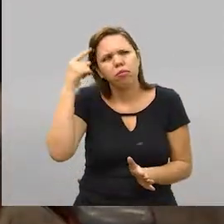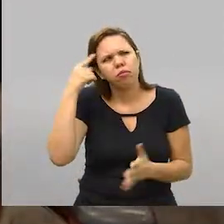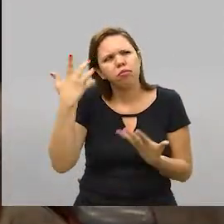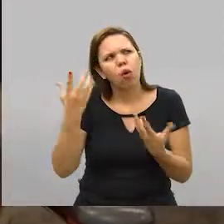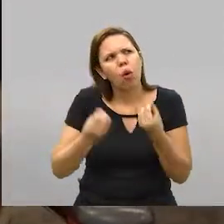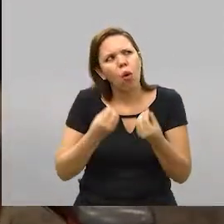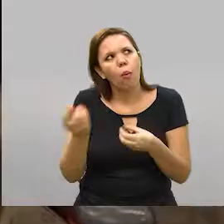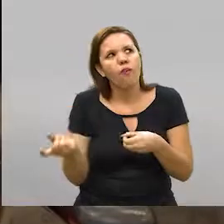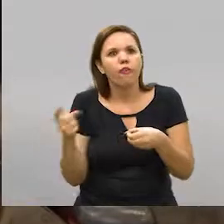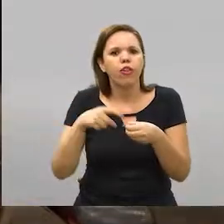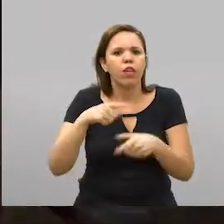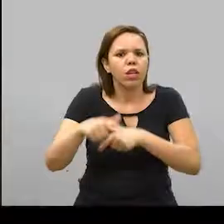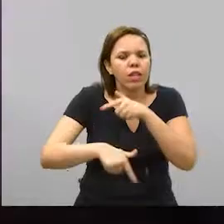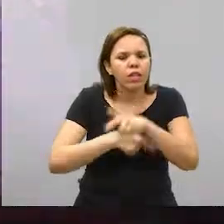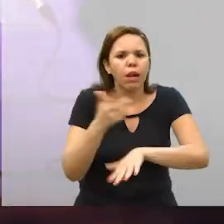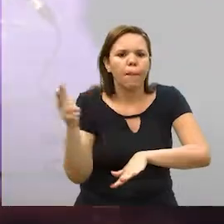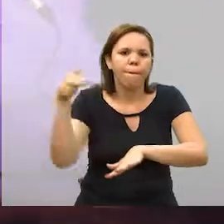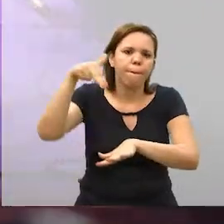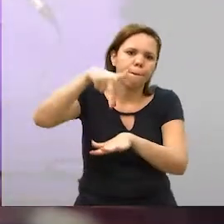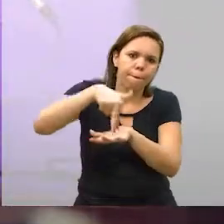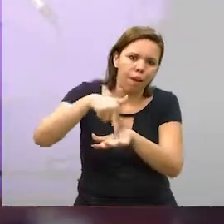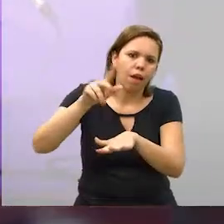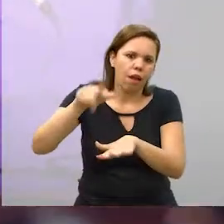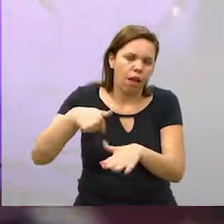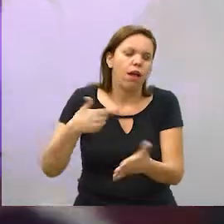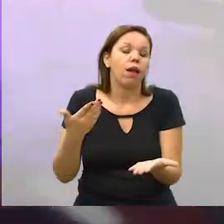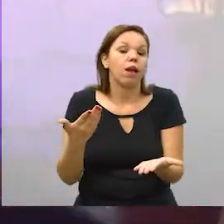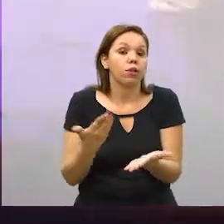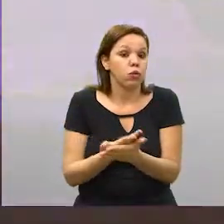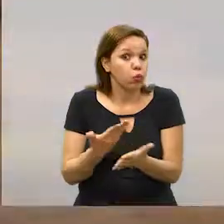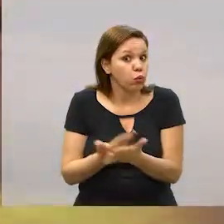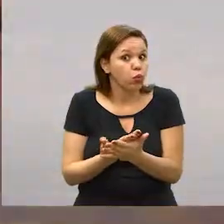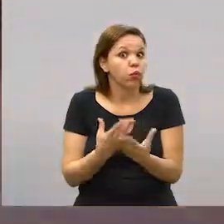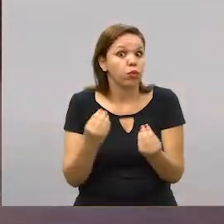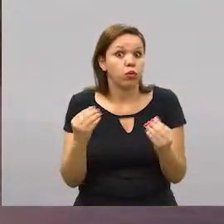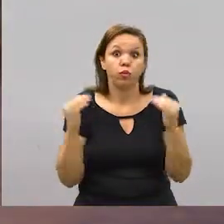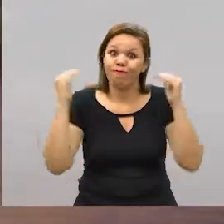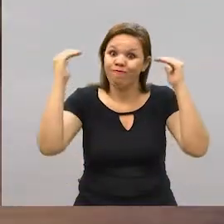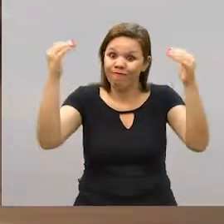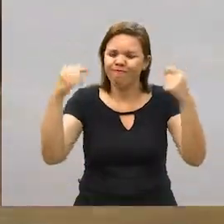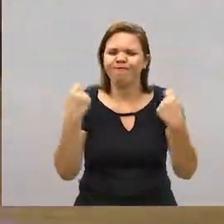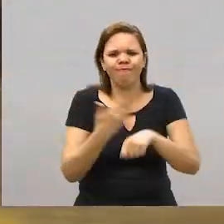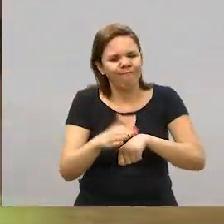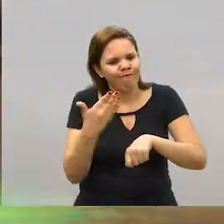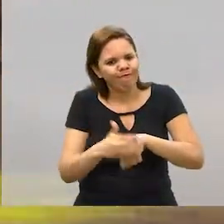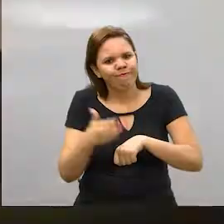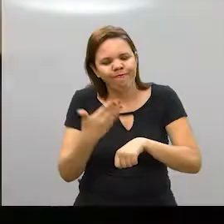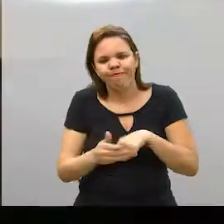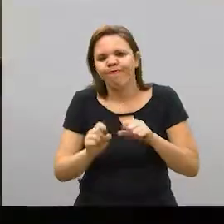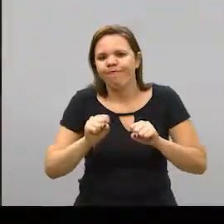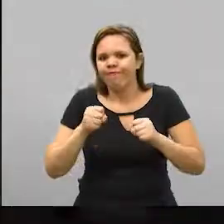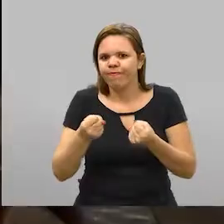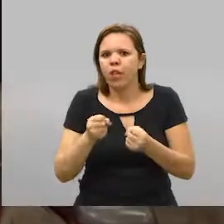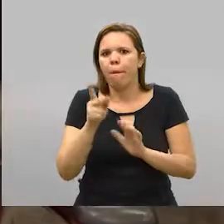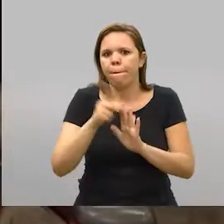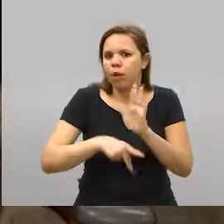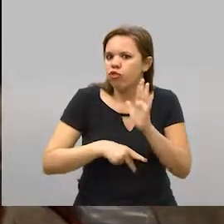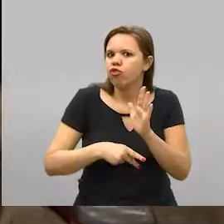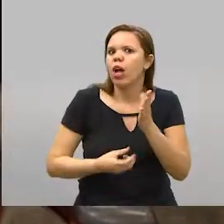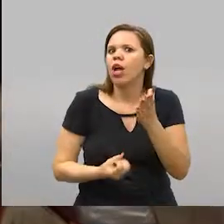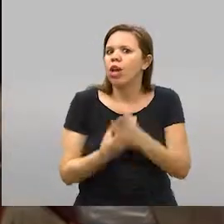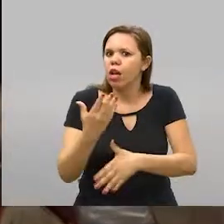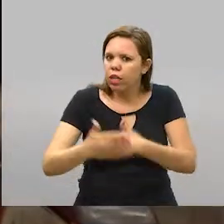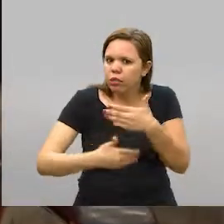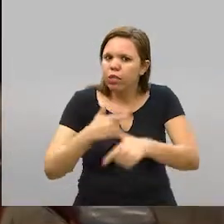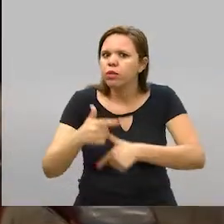fazia ideia de quando eu voltaria aos palcos, porque é uma dedicação incrível, né? Ensaiar e colocar um